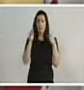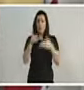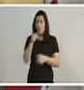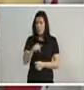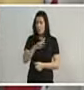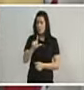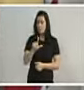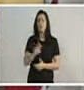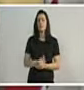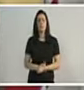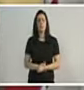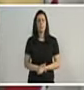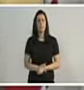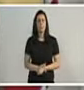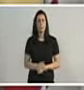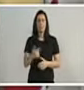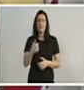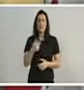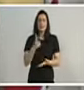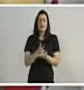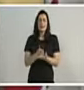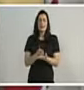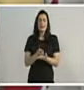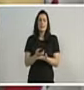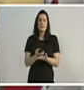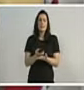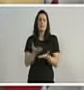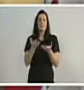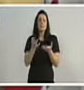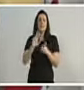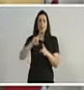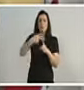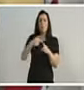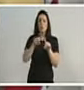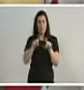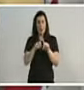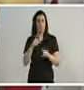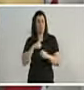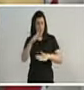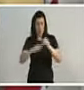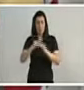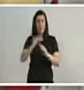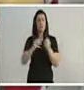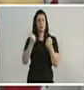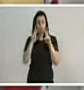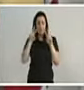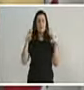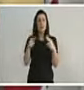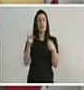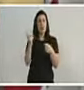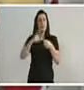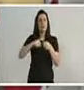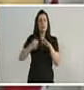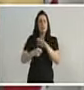apesar de sempre esperarmos esperarmos mais e devemos esperar reivindicar sempre mais temos ações a serem reconhecidas parcerias e